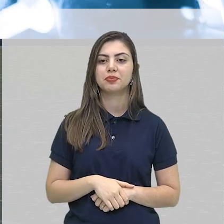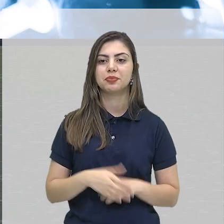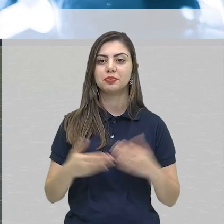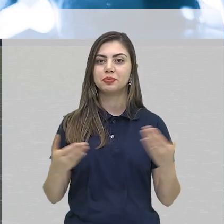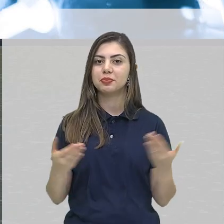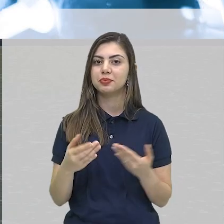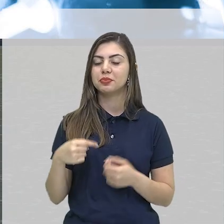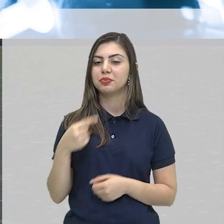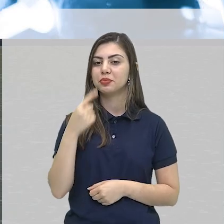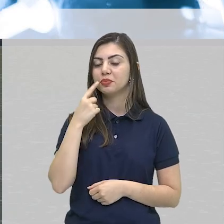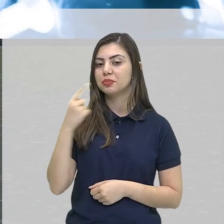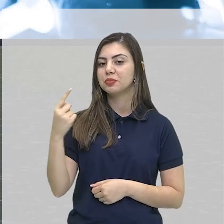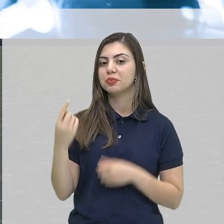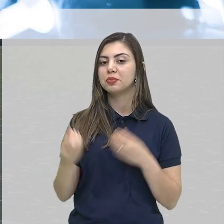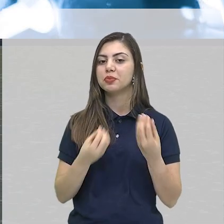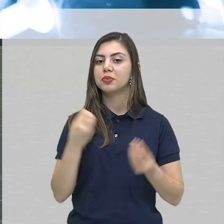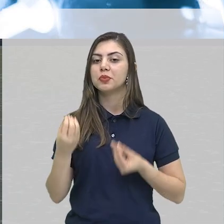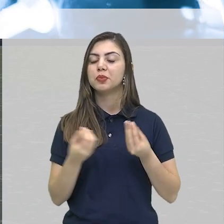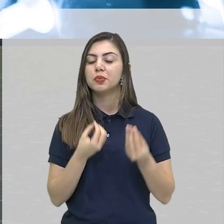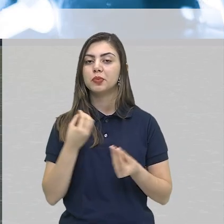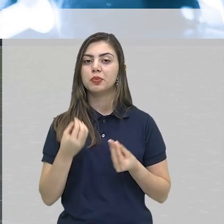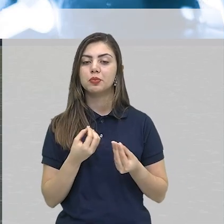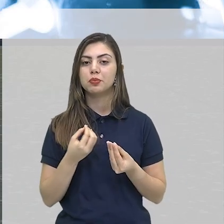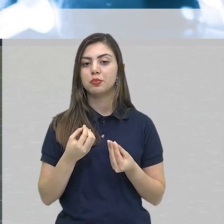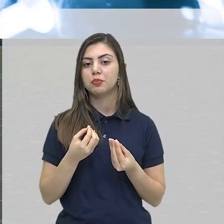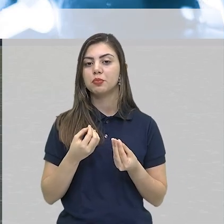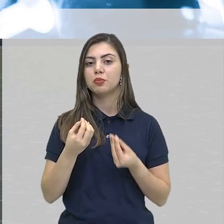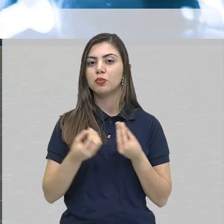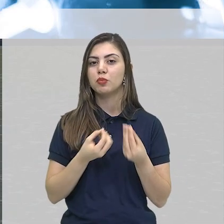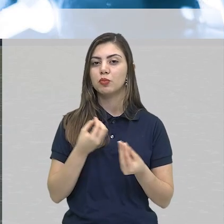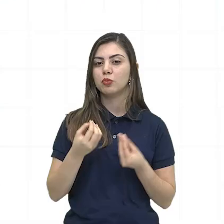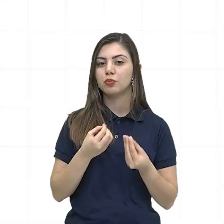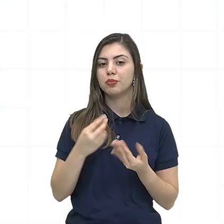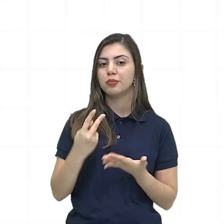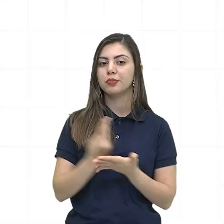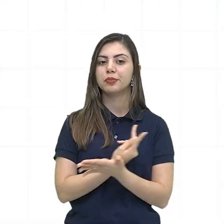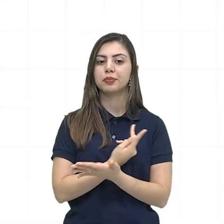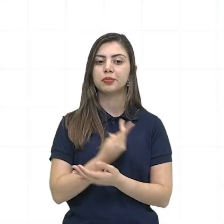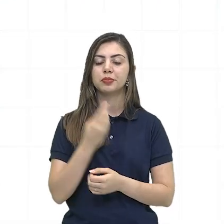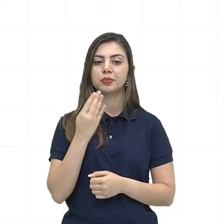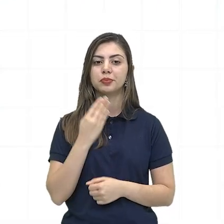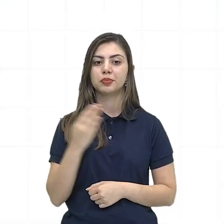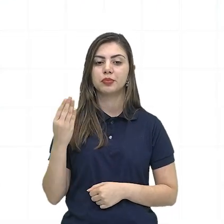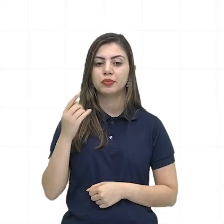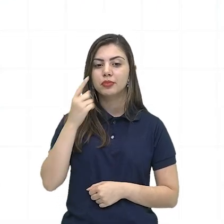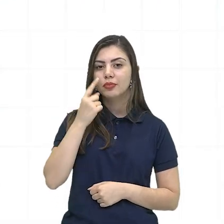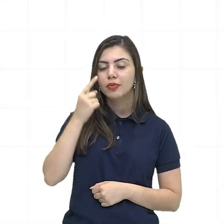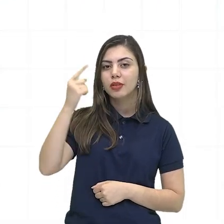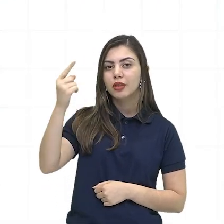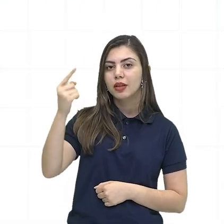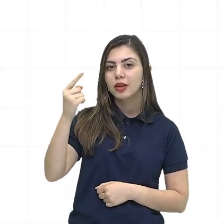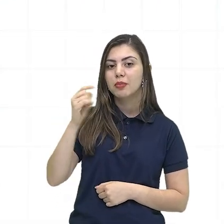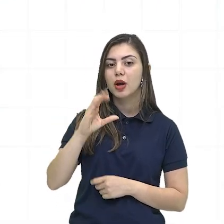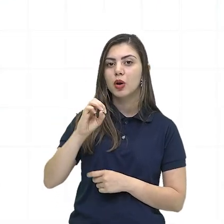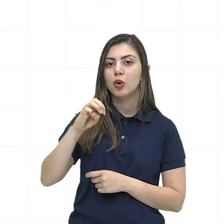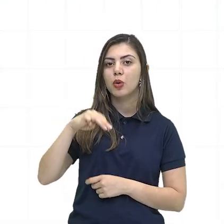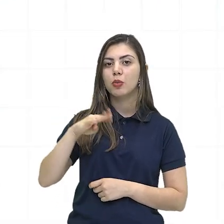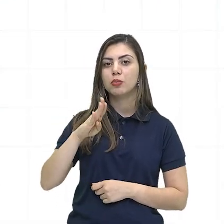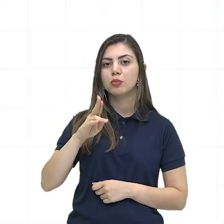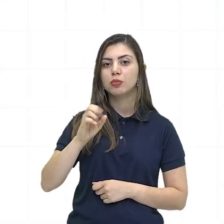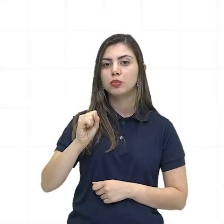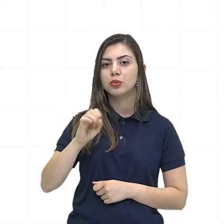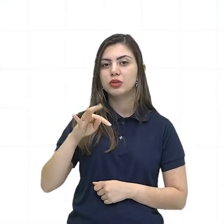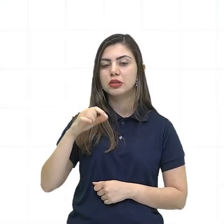aí como que ocorre, né, esse processo de combustão. Falou em combustão, você vai lembrar de